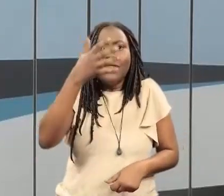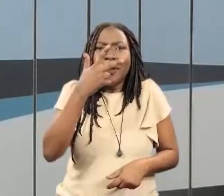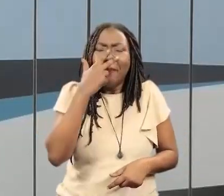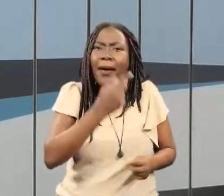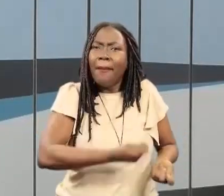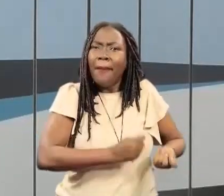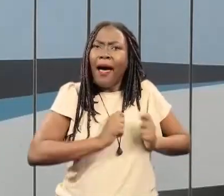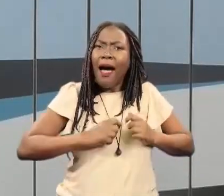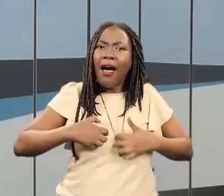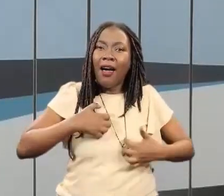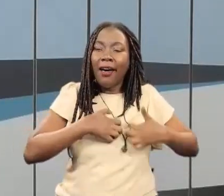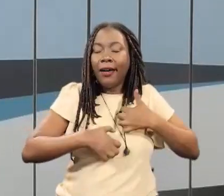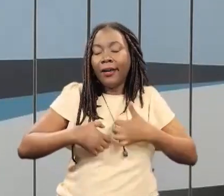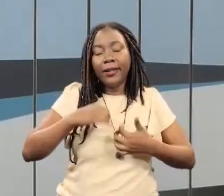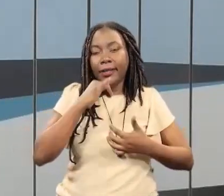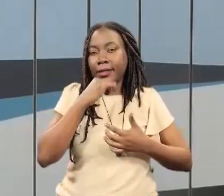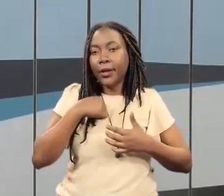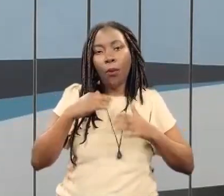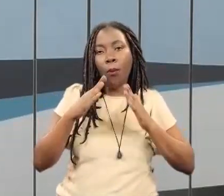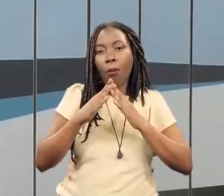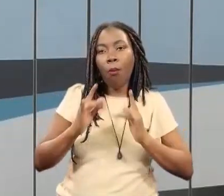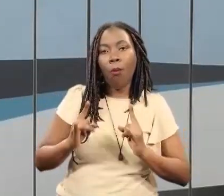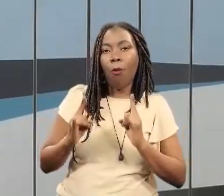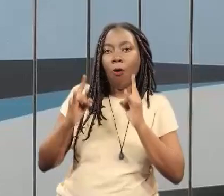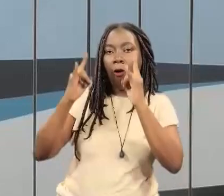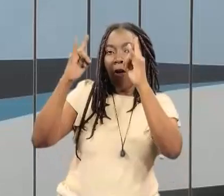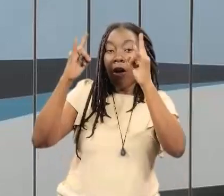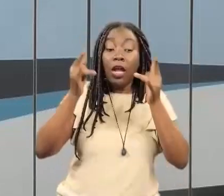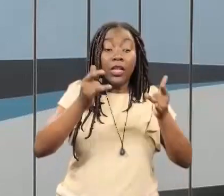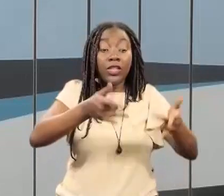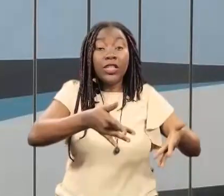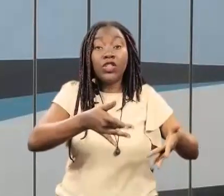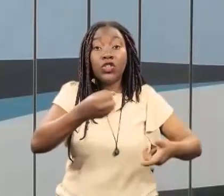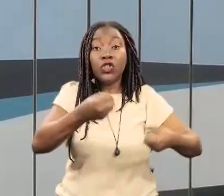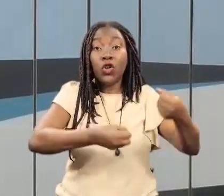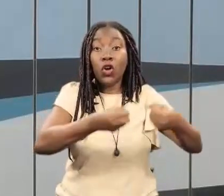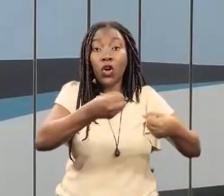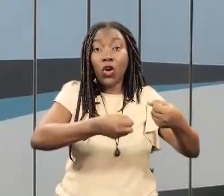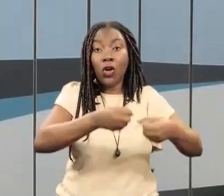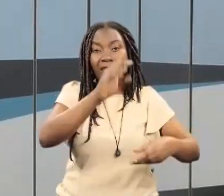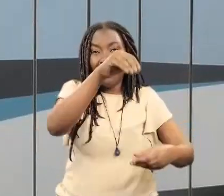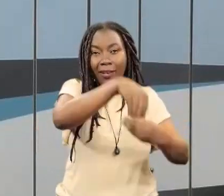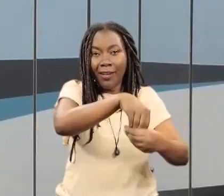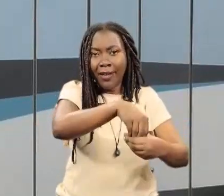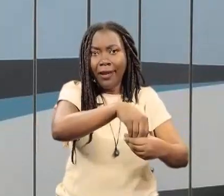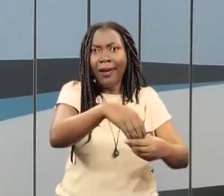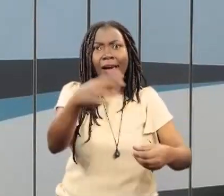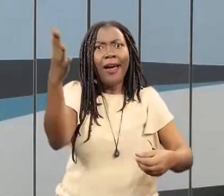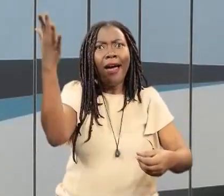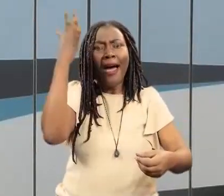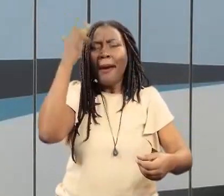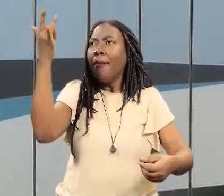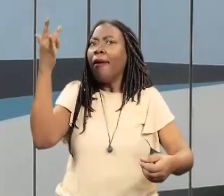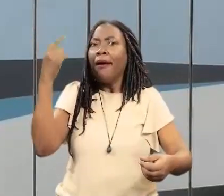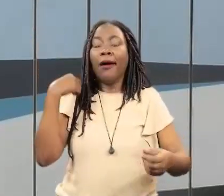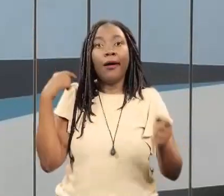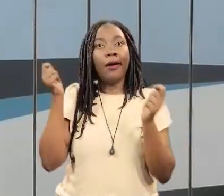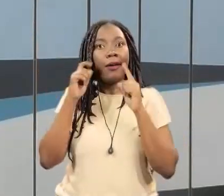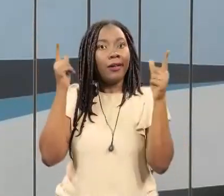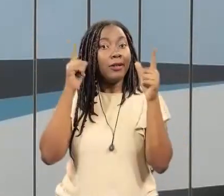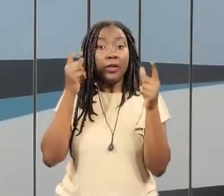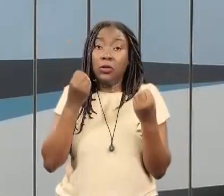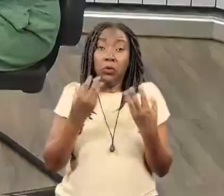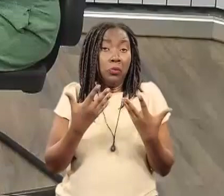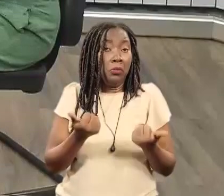aconteceu eu moro em apartamento, por exemplo, deixei o celular no carro, peguei no outro dia. E tá tudo bem também. Nossa,